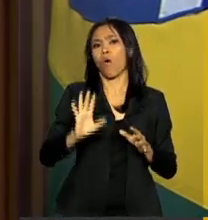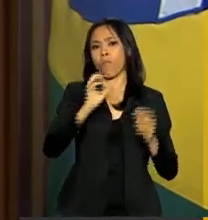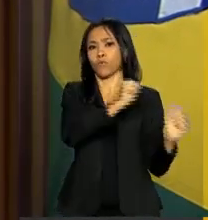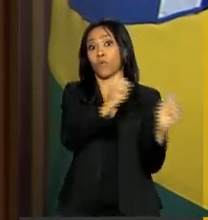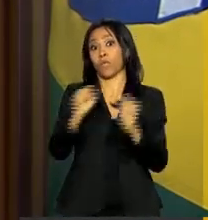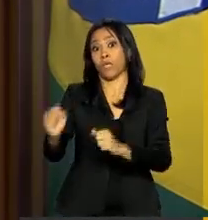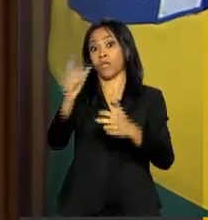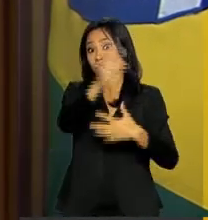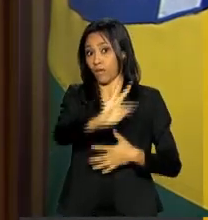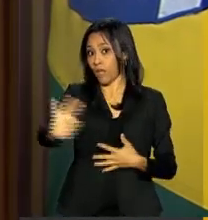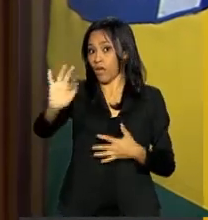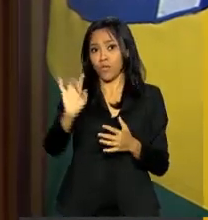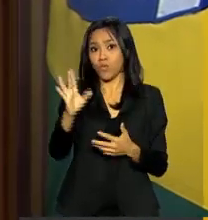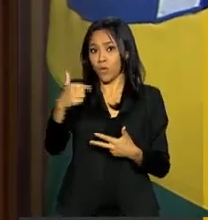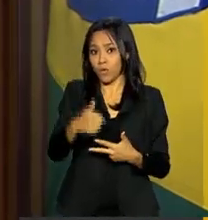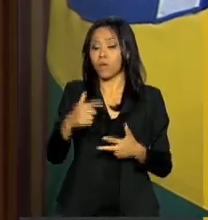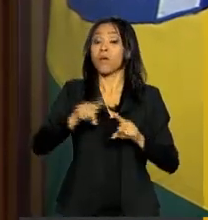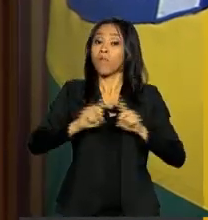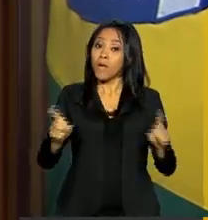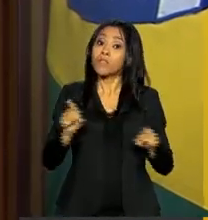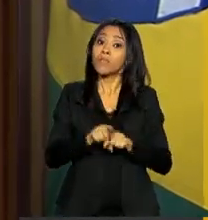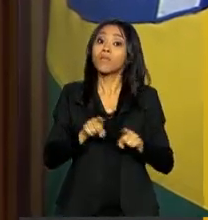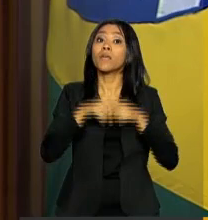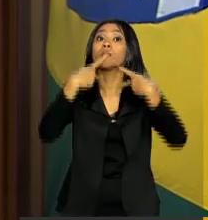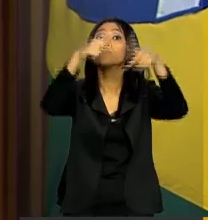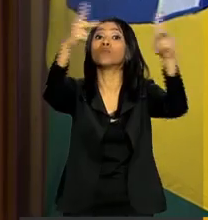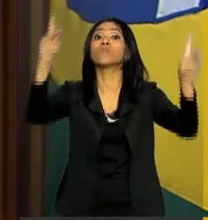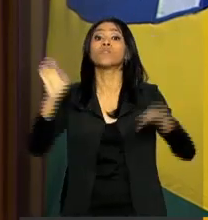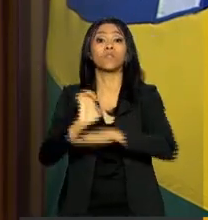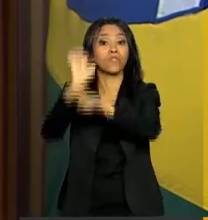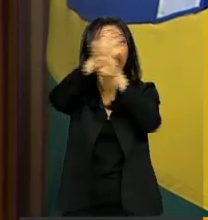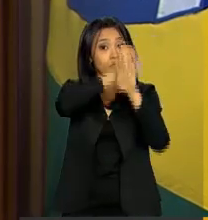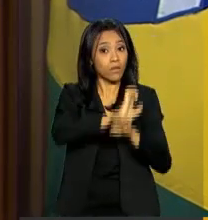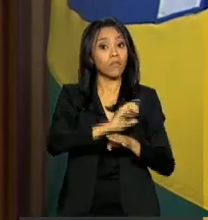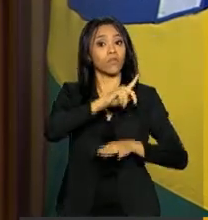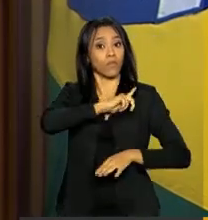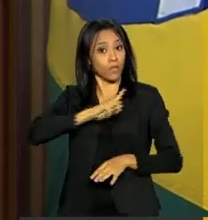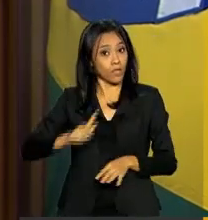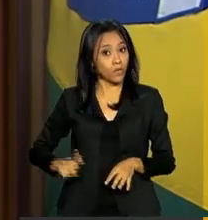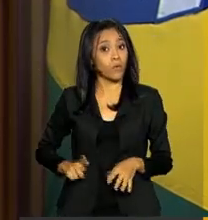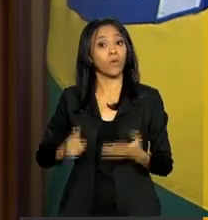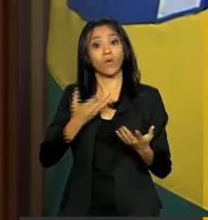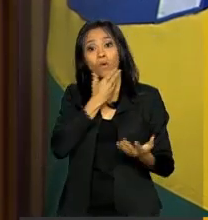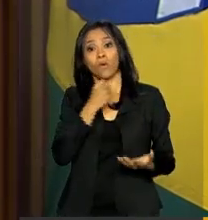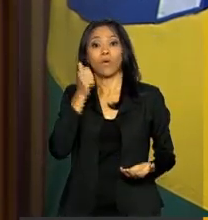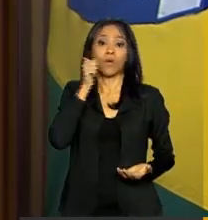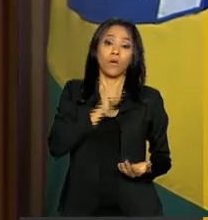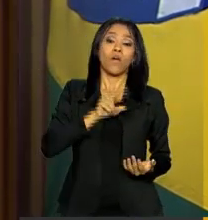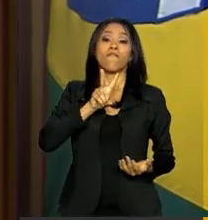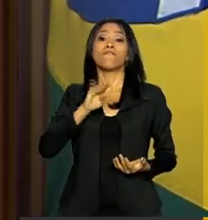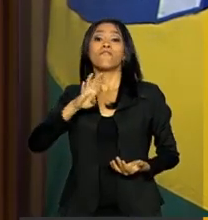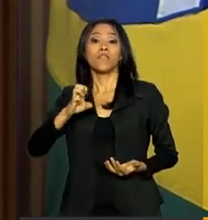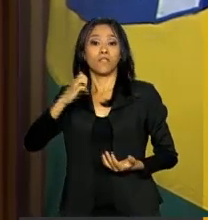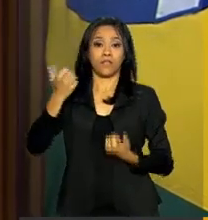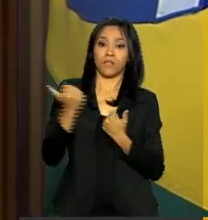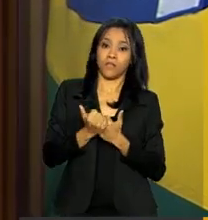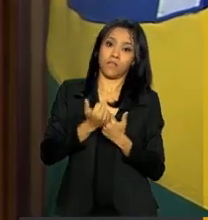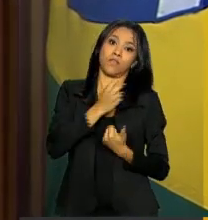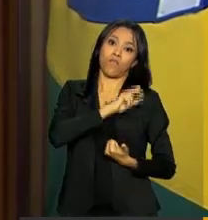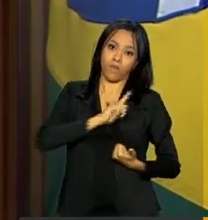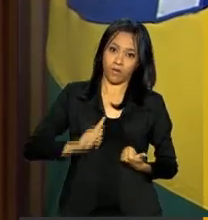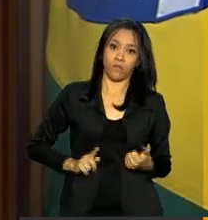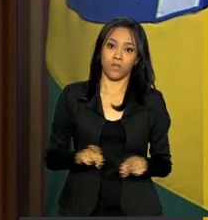mas também por força dos poderes locais nos senhores governadores governadores vice-governadores que aqui